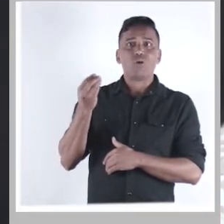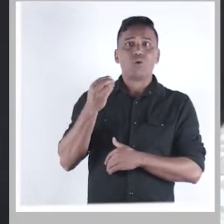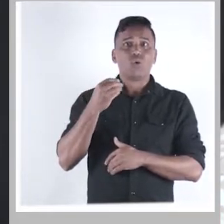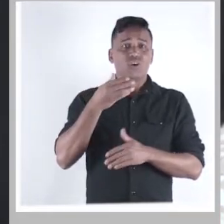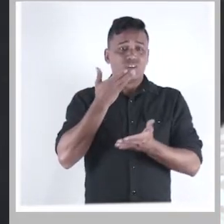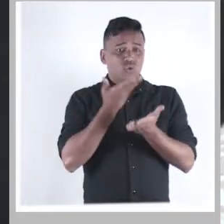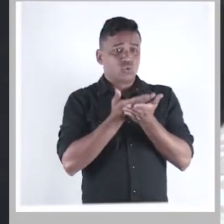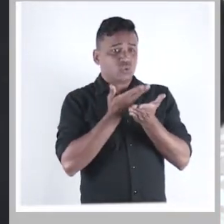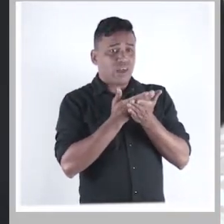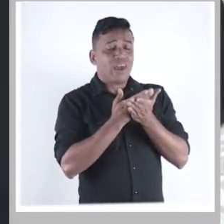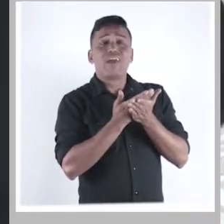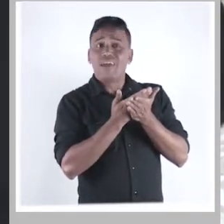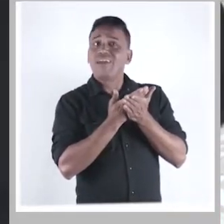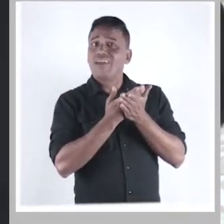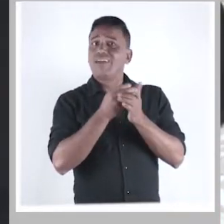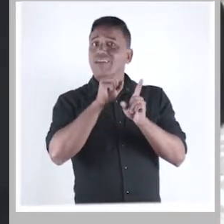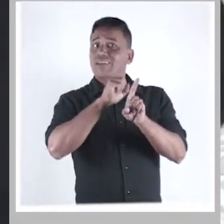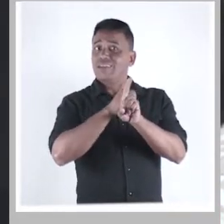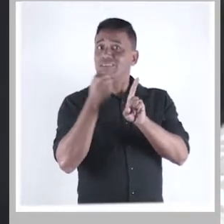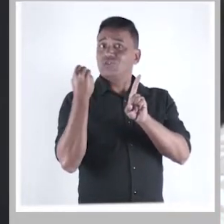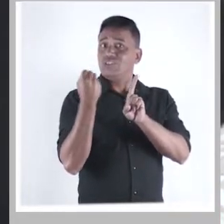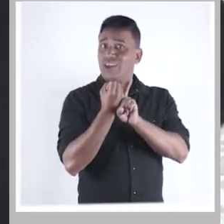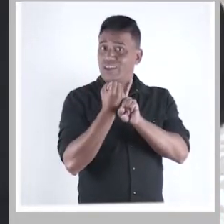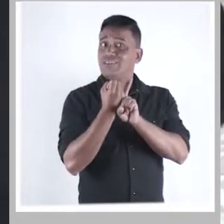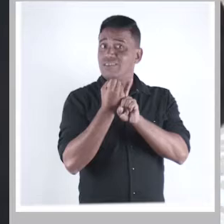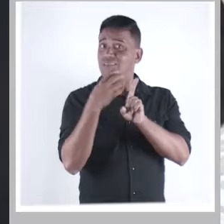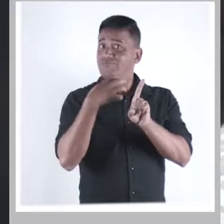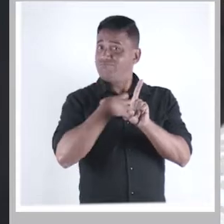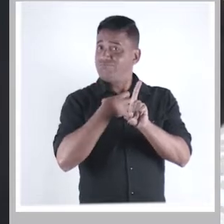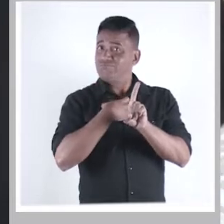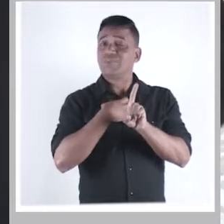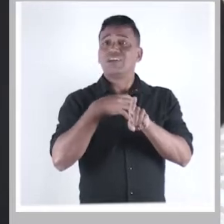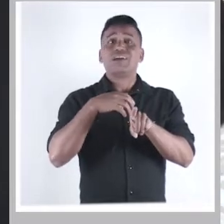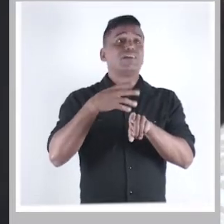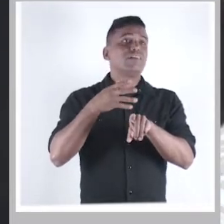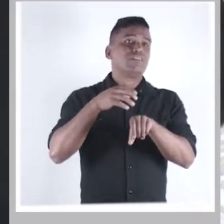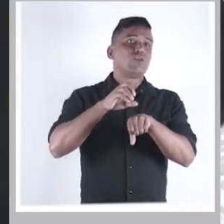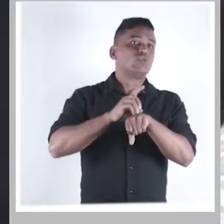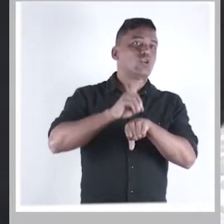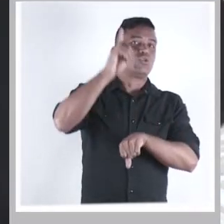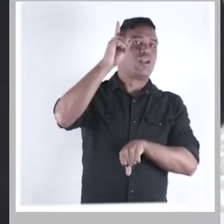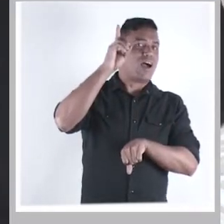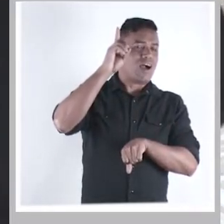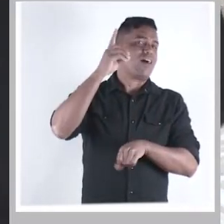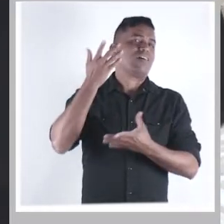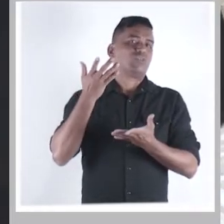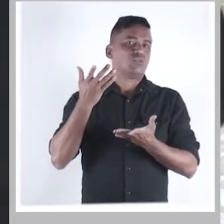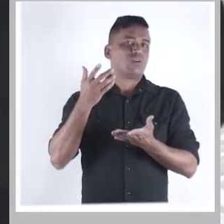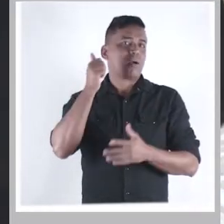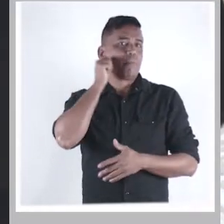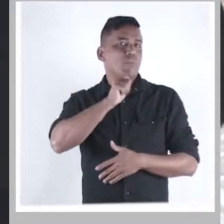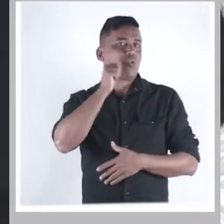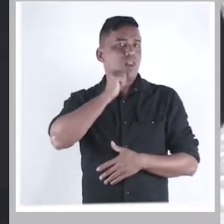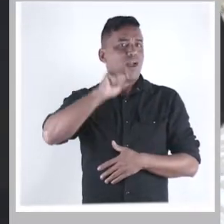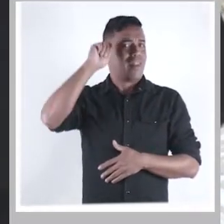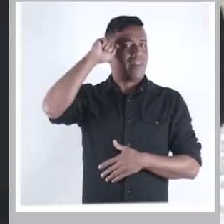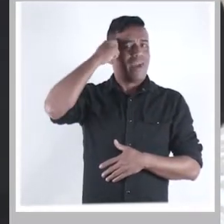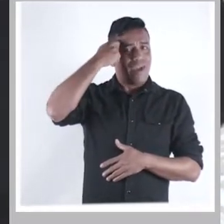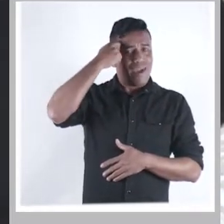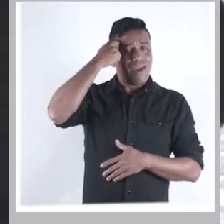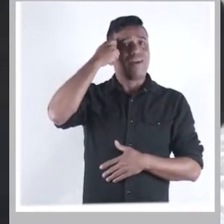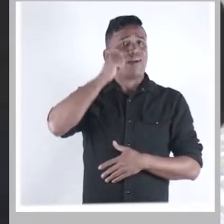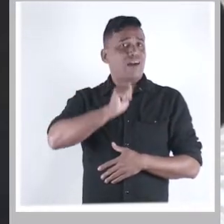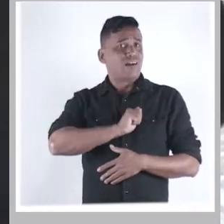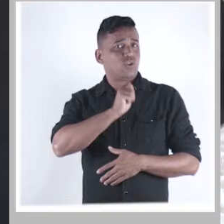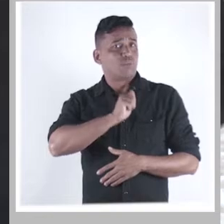como é que ninguém... Eu fiz ciências sociais, fiz um doutorado em antropologia, como é que ninguém nunca me falou essa coisa do apagamento, né, da mulher negra,